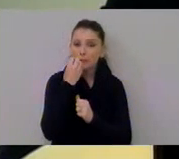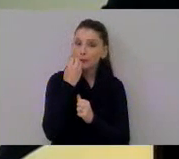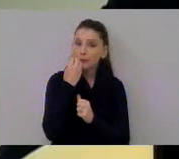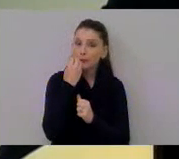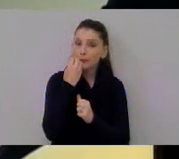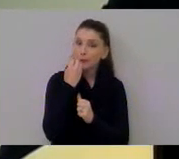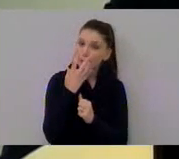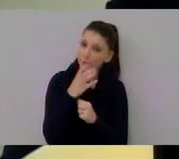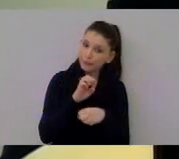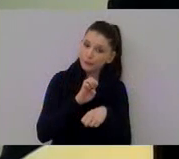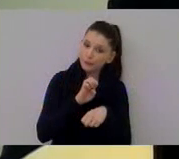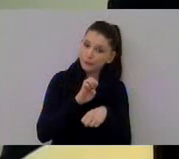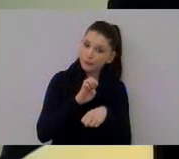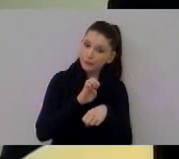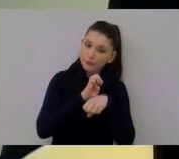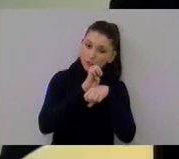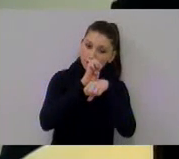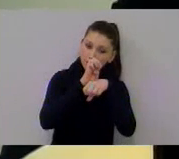Homem